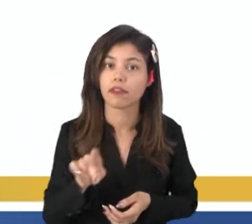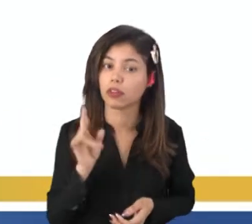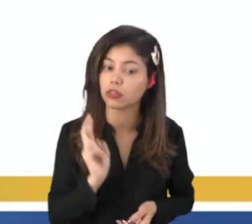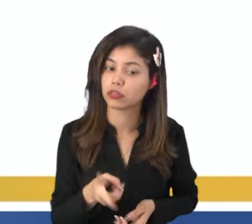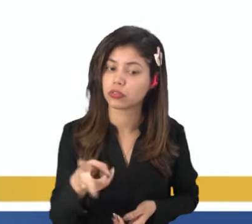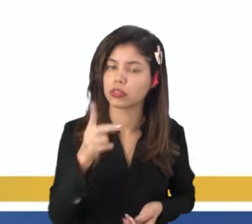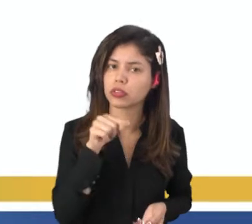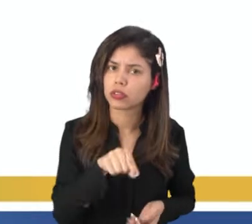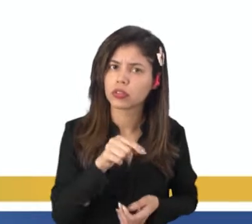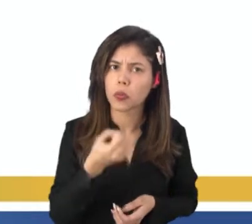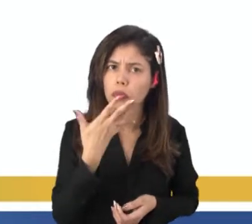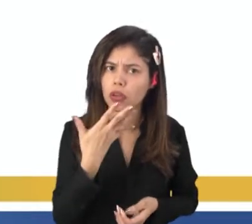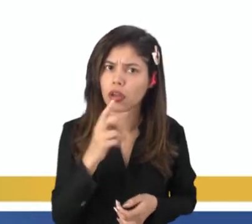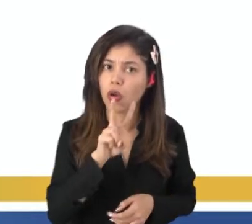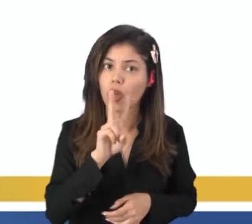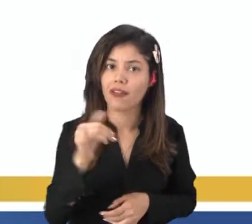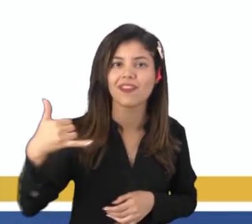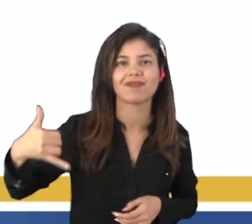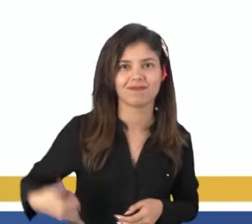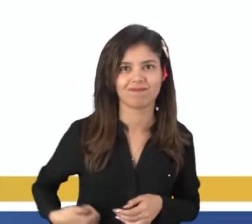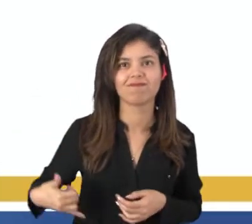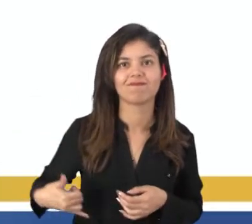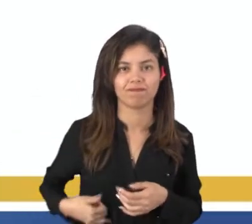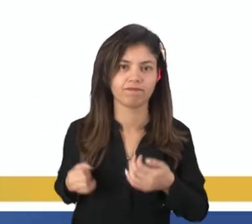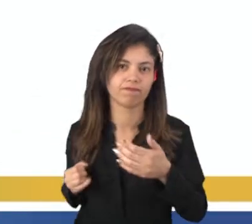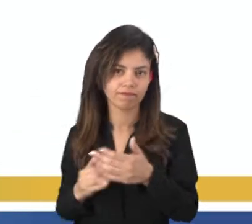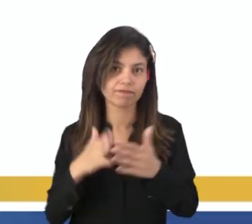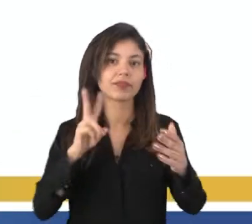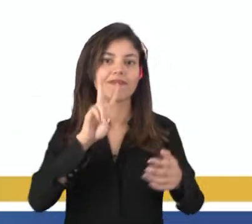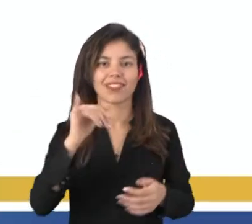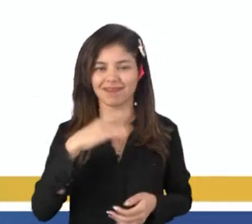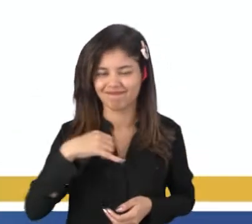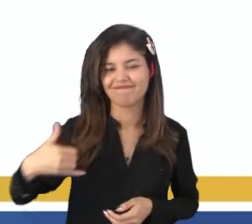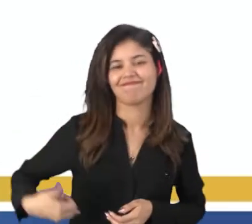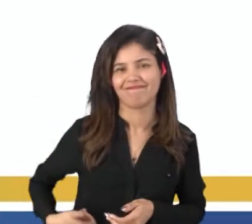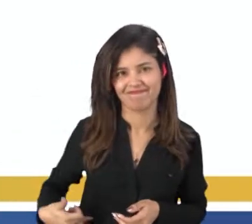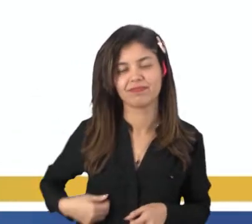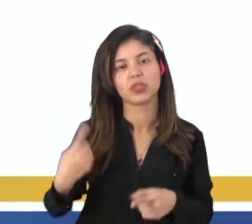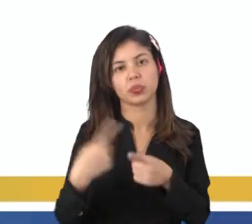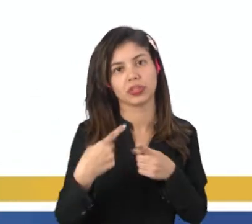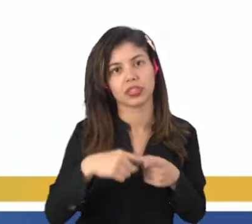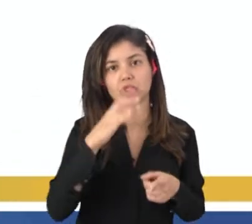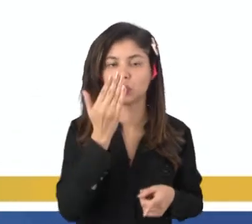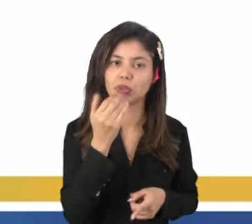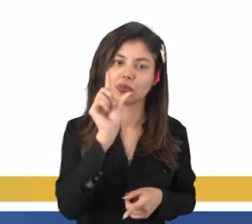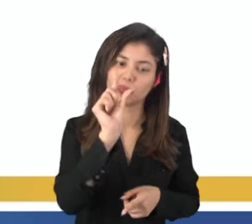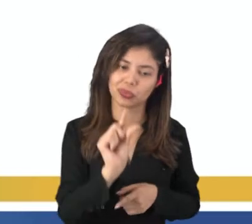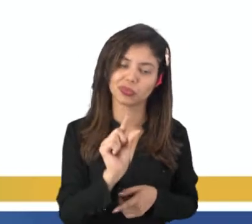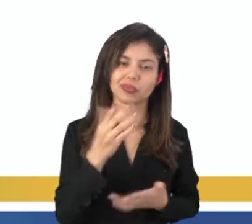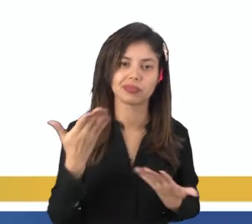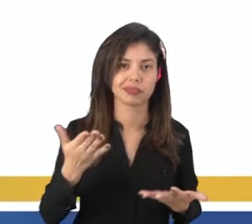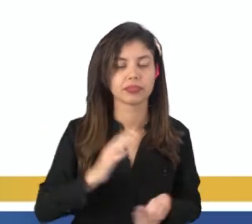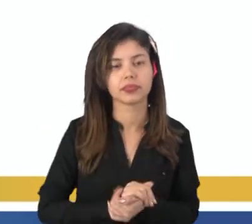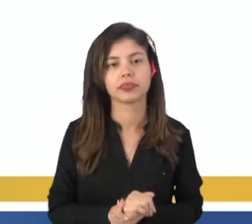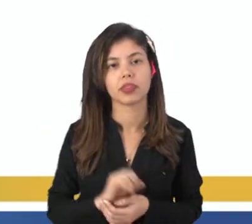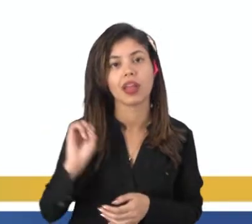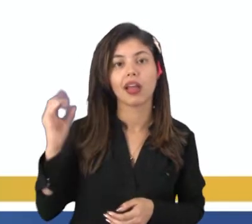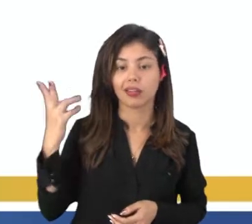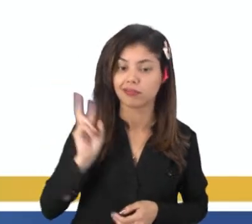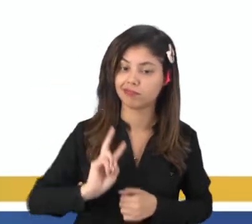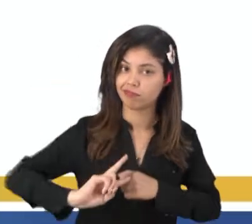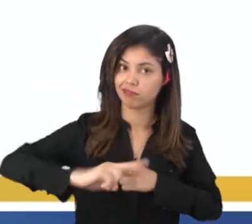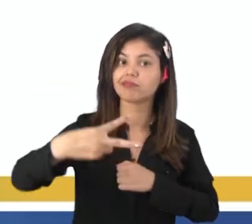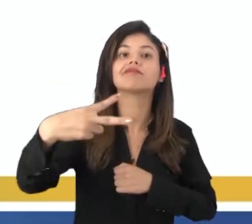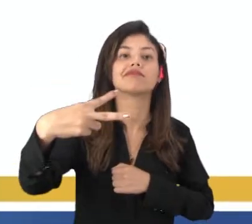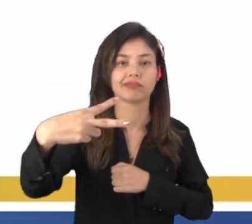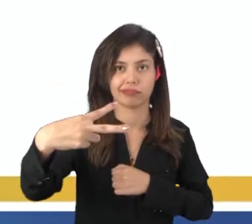continuar existindo de boas ou elas vão sofrer algum impacto ambiental? Elas vão sofrer, porque vai ter menos comida disponível, tá? E isso, consequentemente, vai